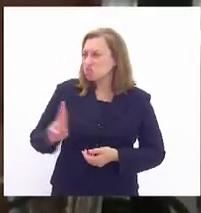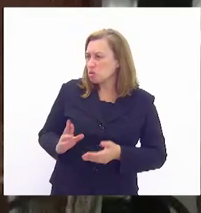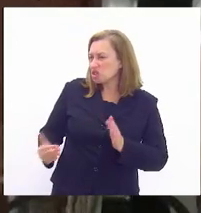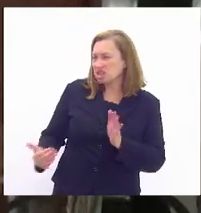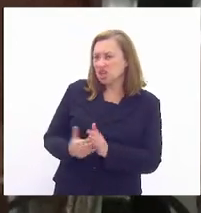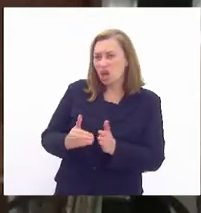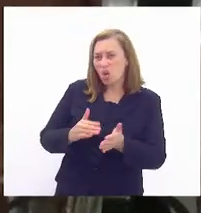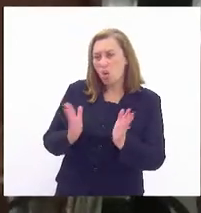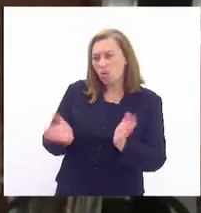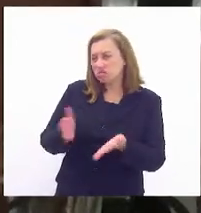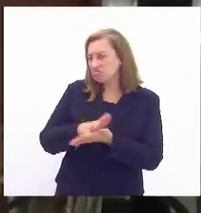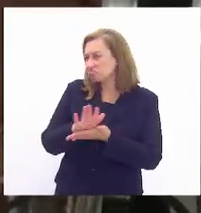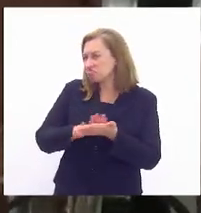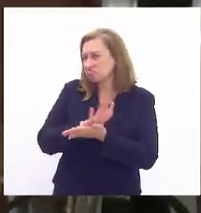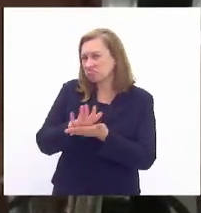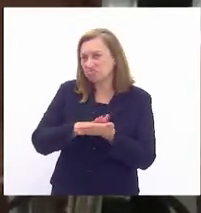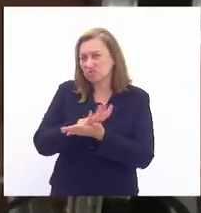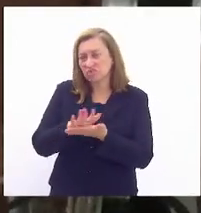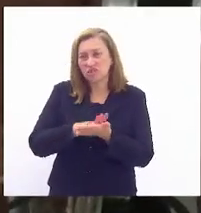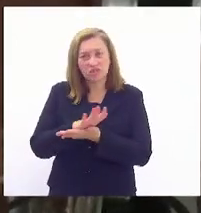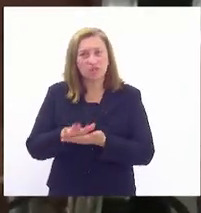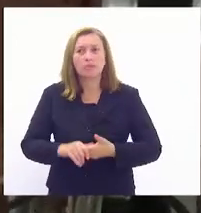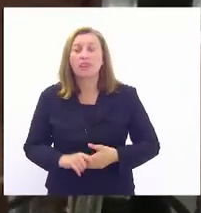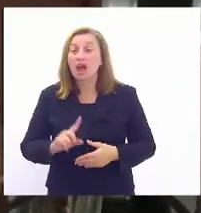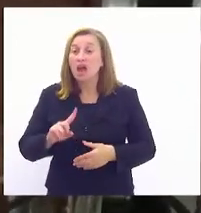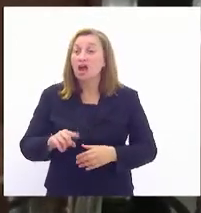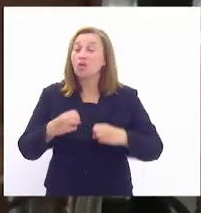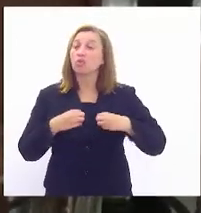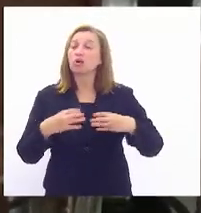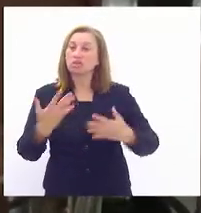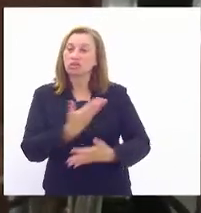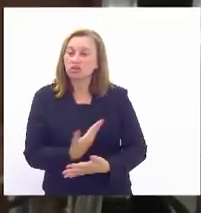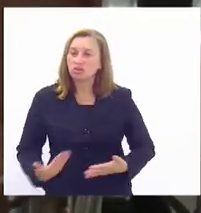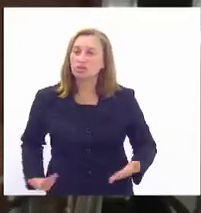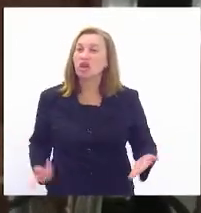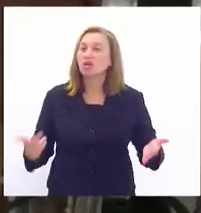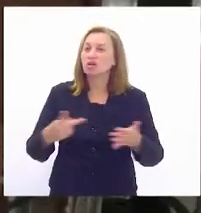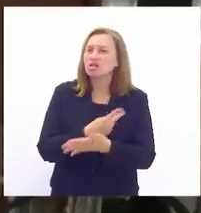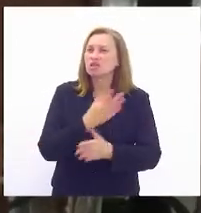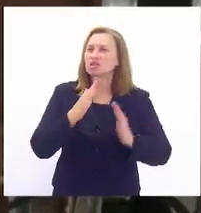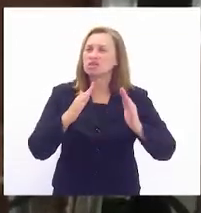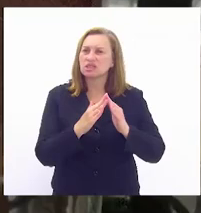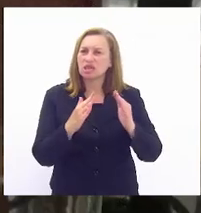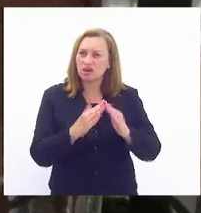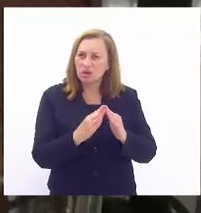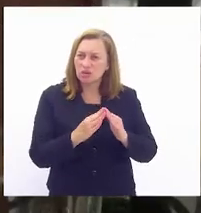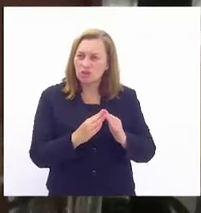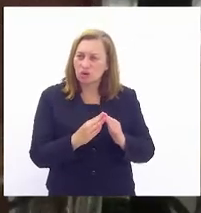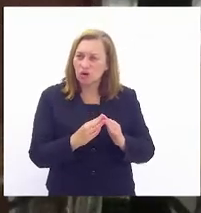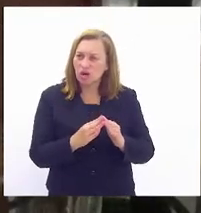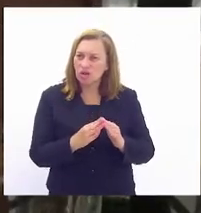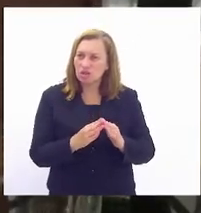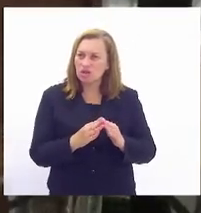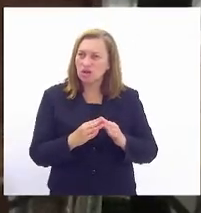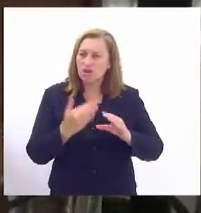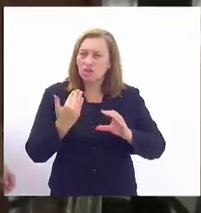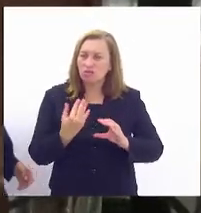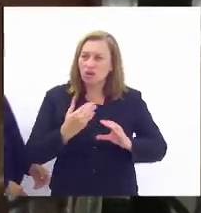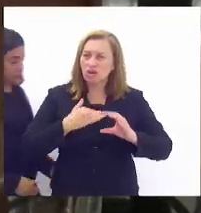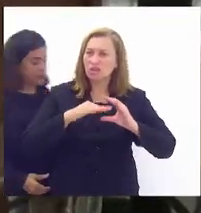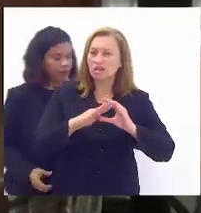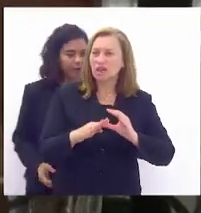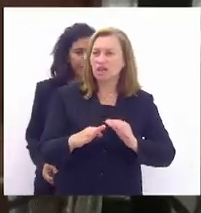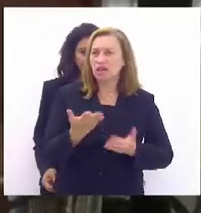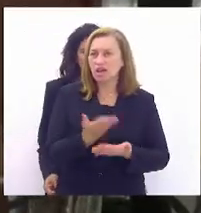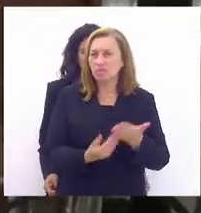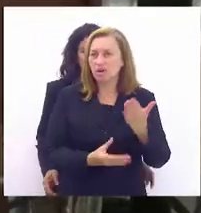hoje. Na outra audiência pública que aconteceu nessa casa, a cópia desse ofício foi entregue em mãos